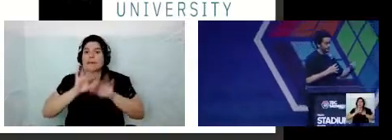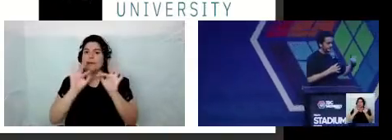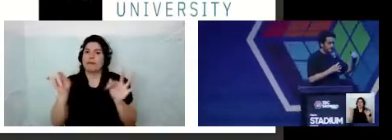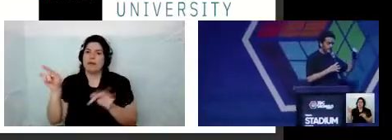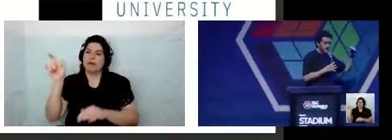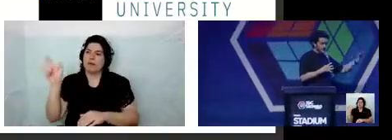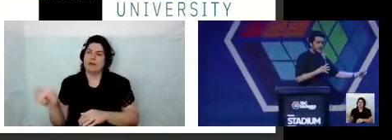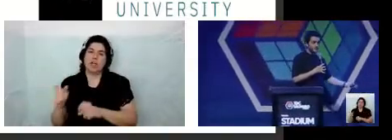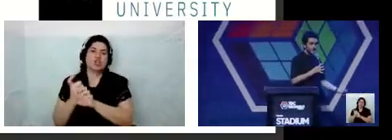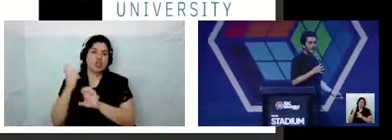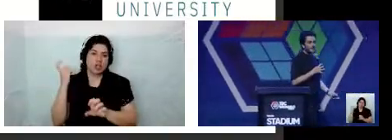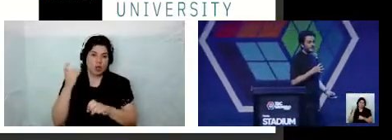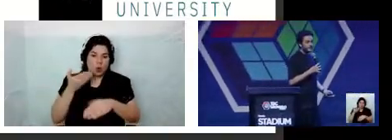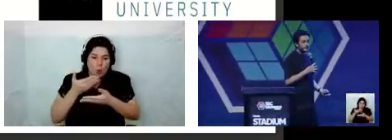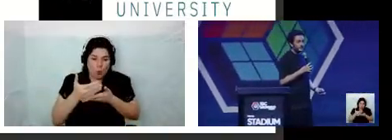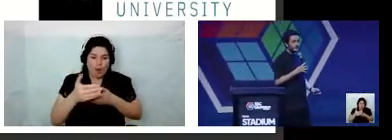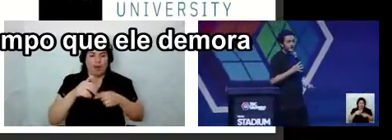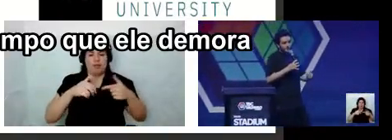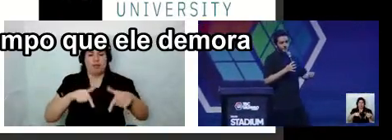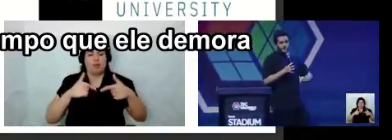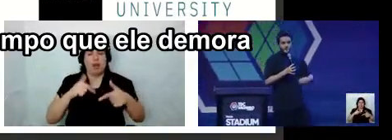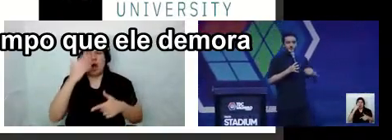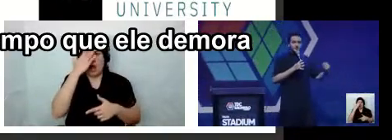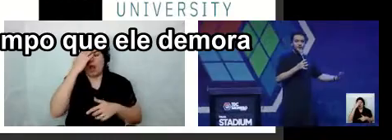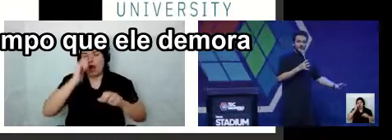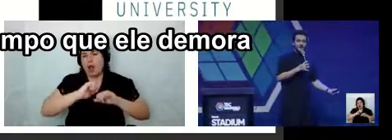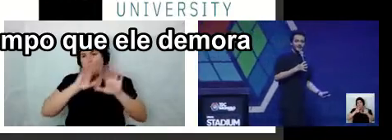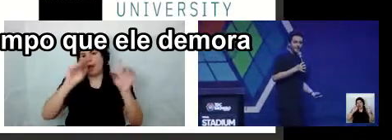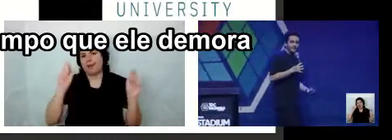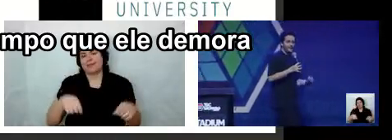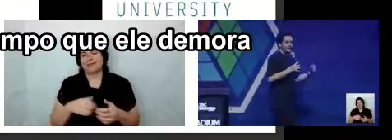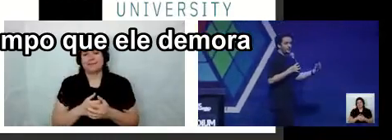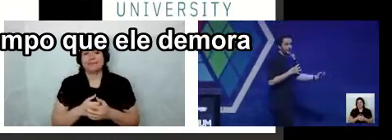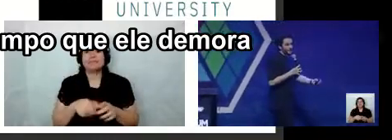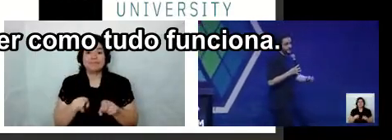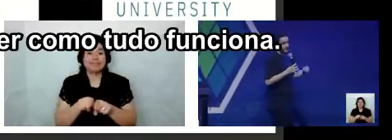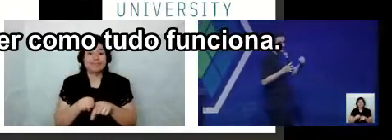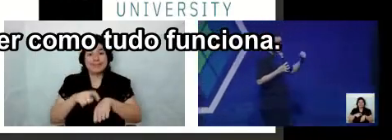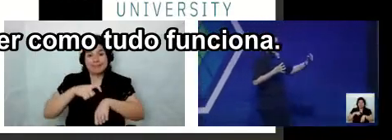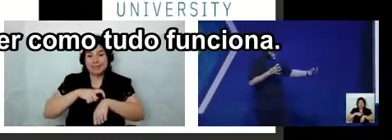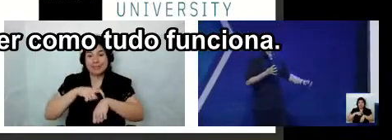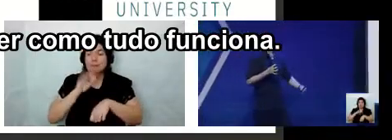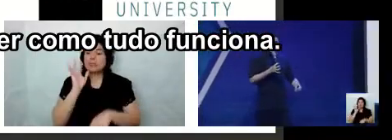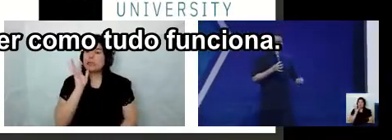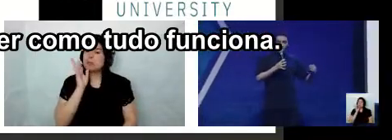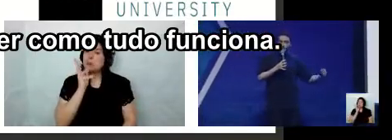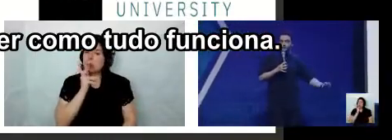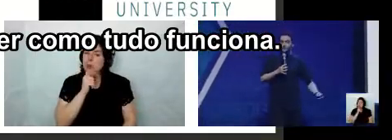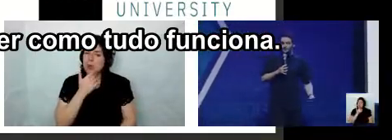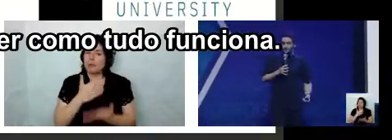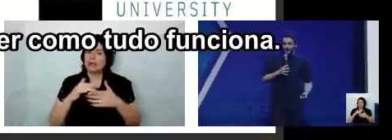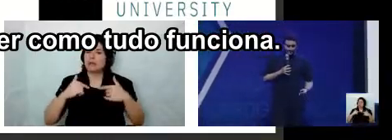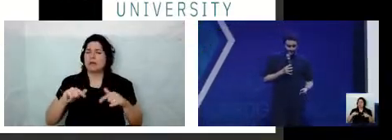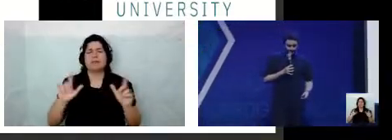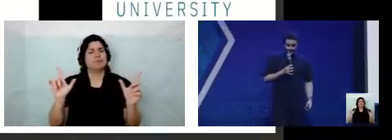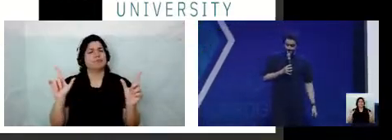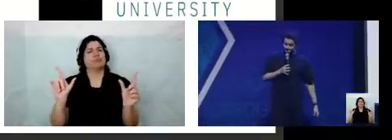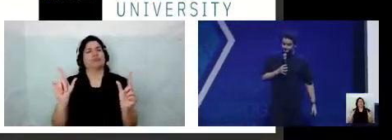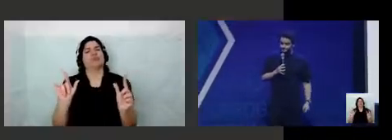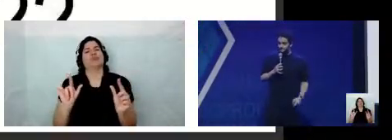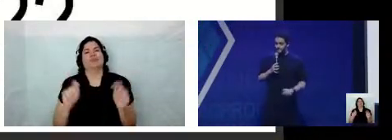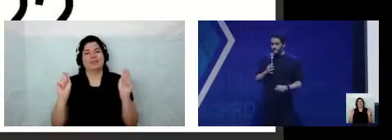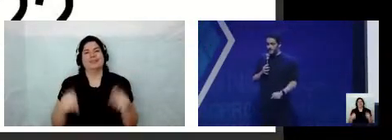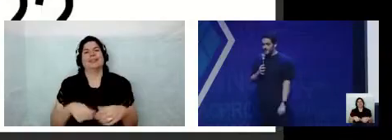chegando, de se ambientar. E aí, consequentemente, diminui aquele tempo que ele demora para poder começar a trabalhar, para entender como tudo funciona,